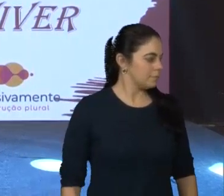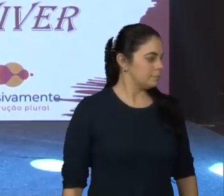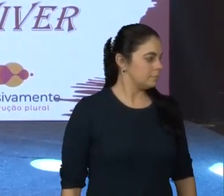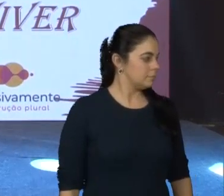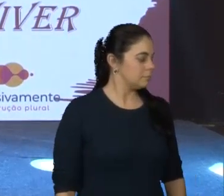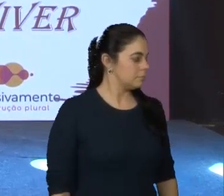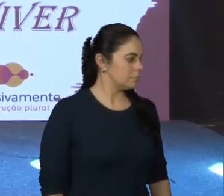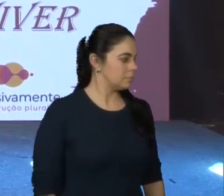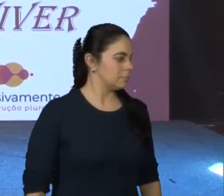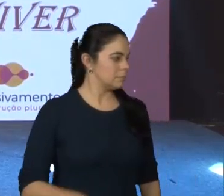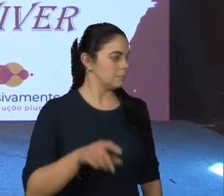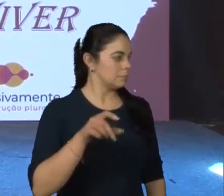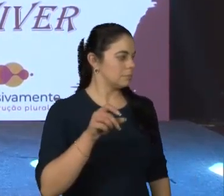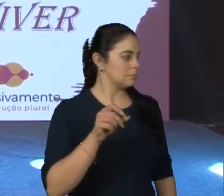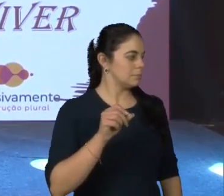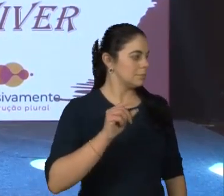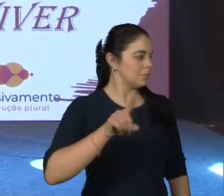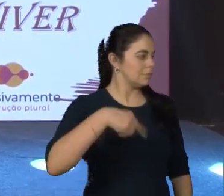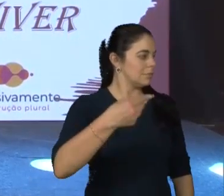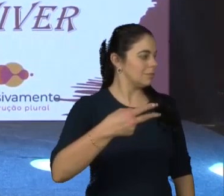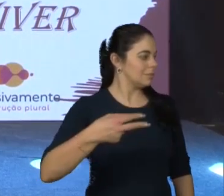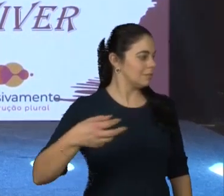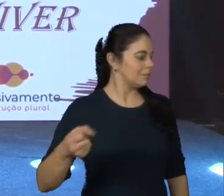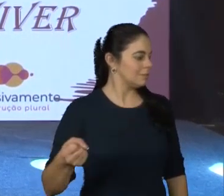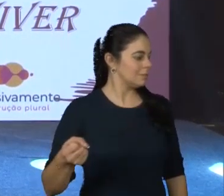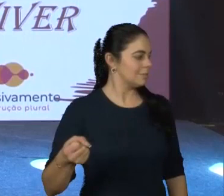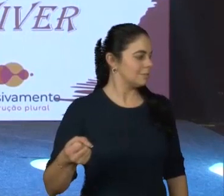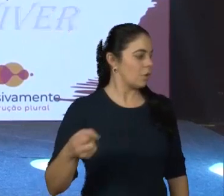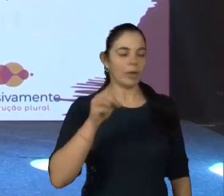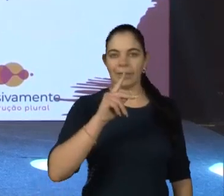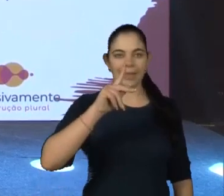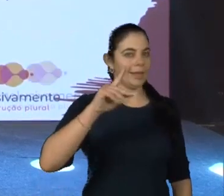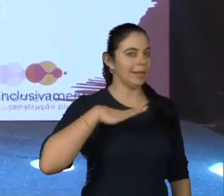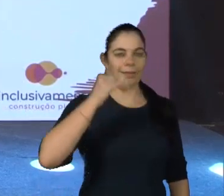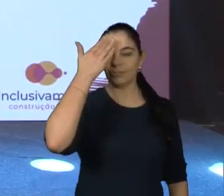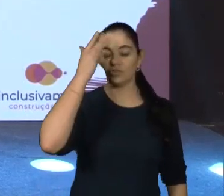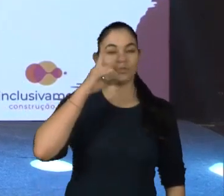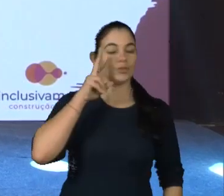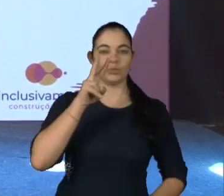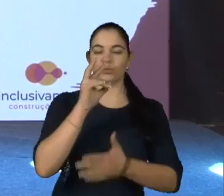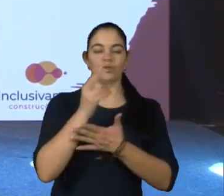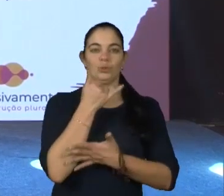Ah, esse aqui é o outro slide. Eu mandei um atualizado, mas tudo bem.